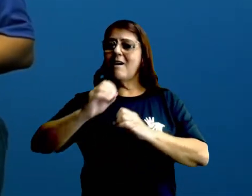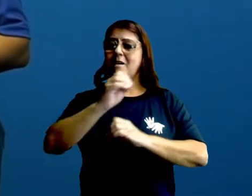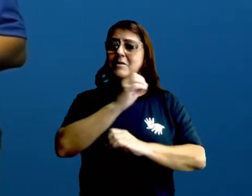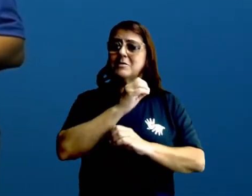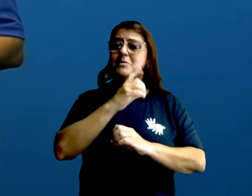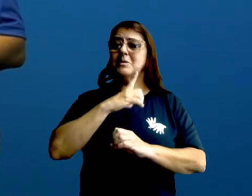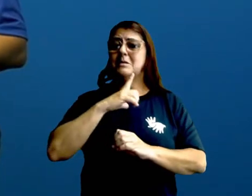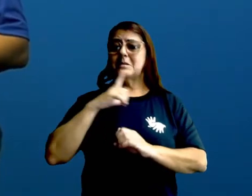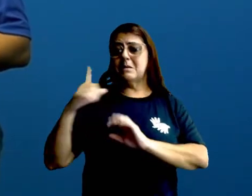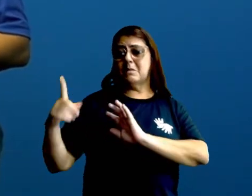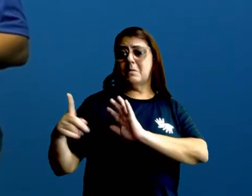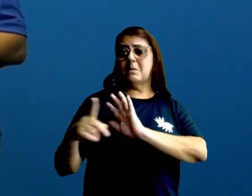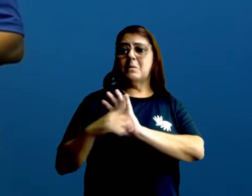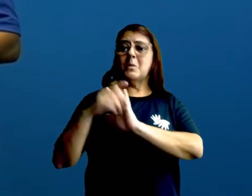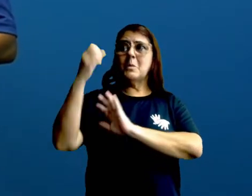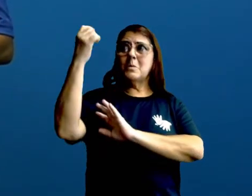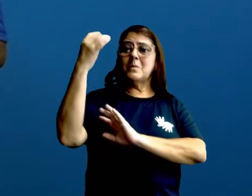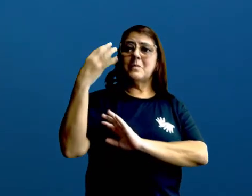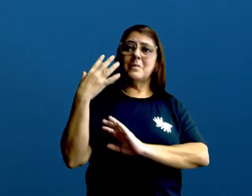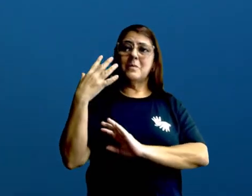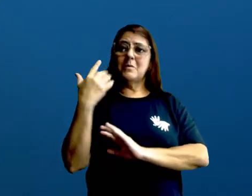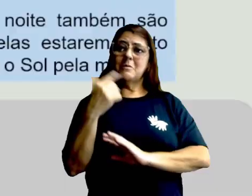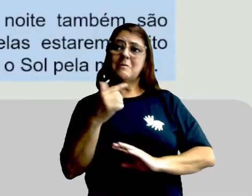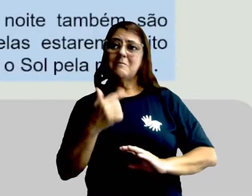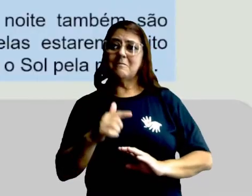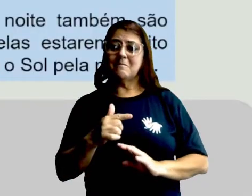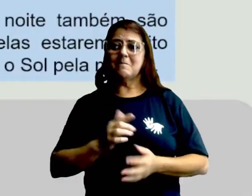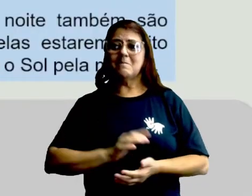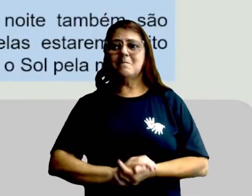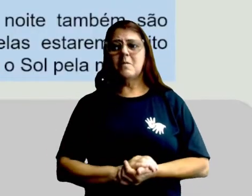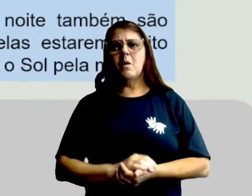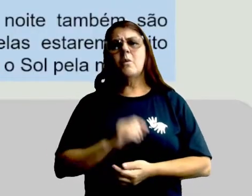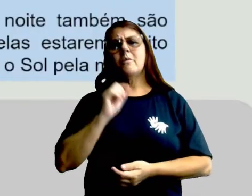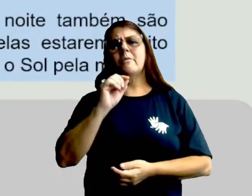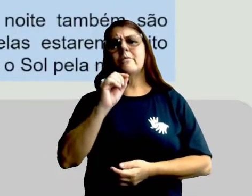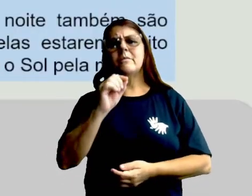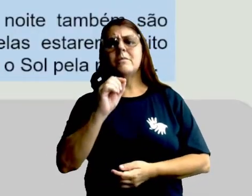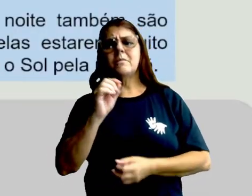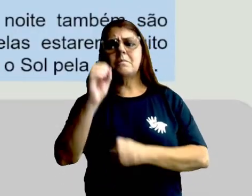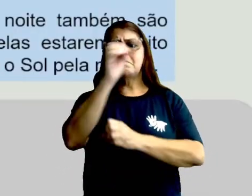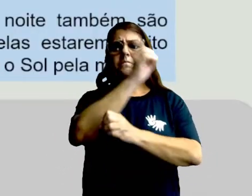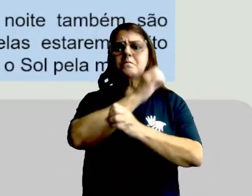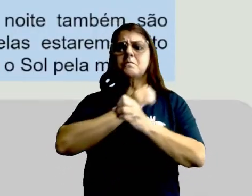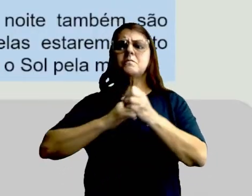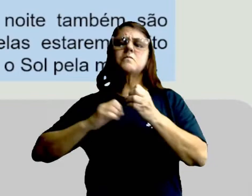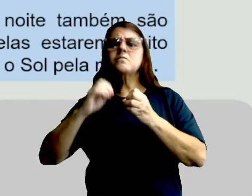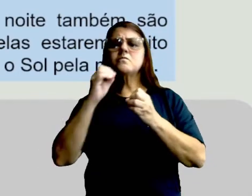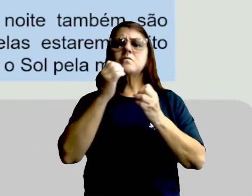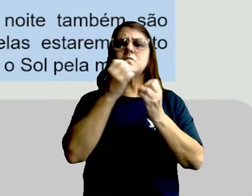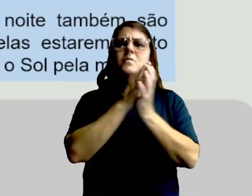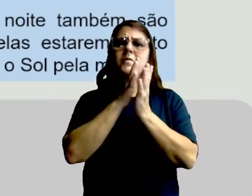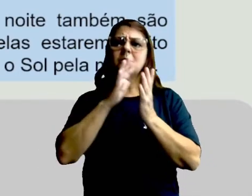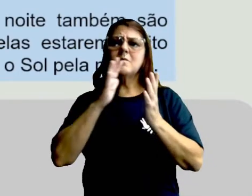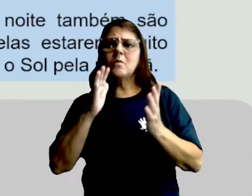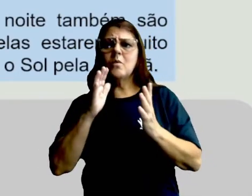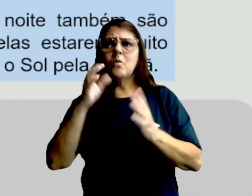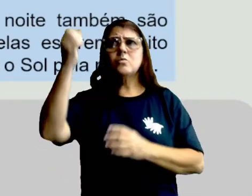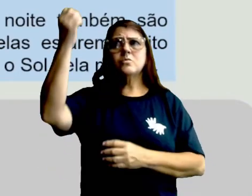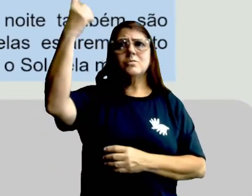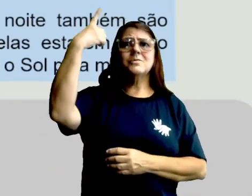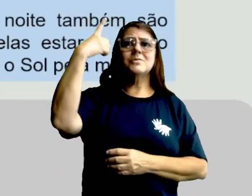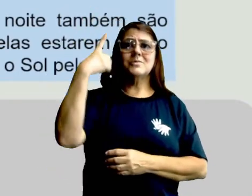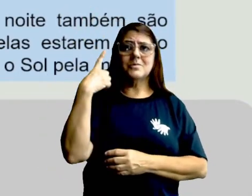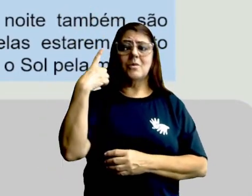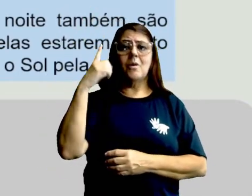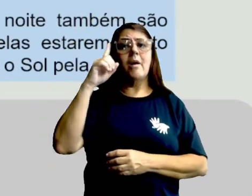astros iluminados. Vamos ver? O que são astros luminosos? O Sol é